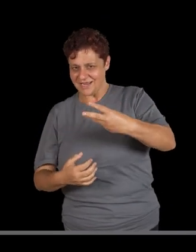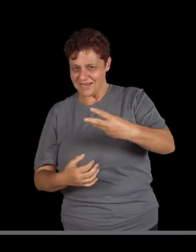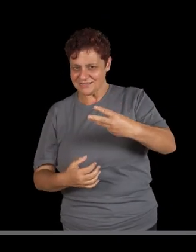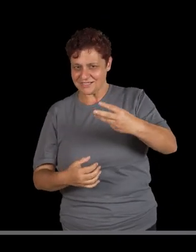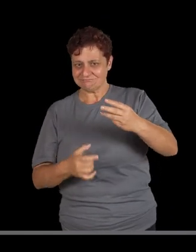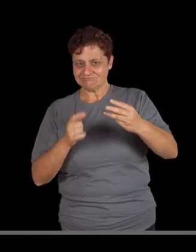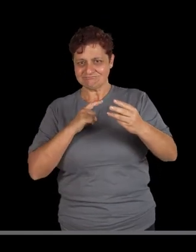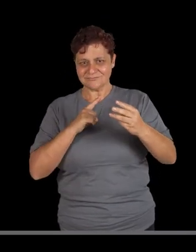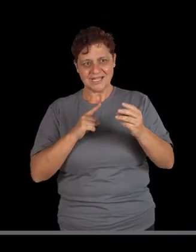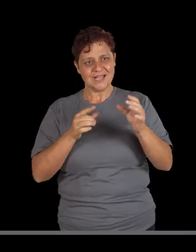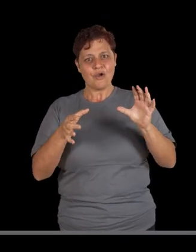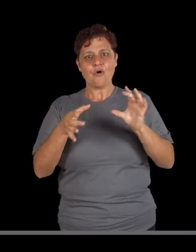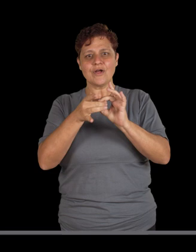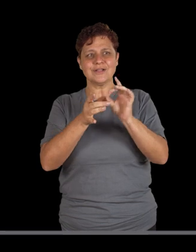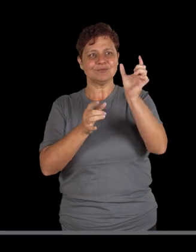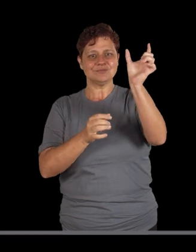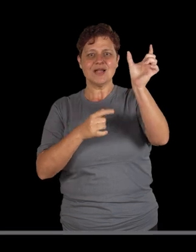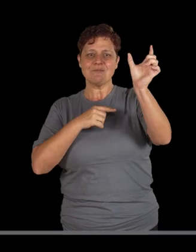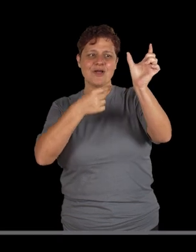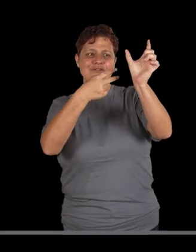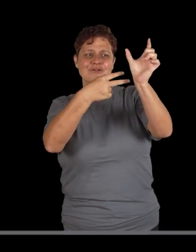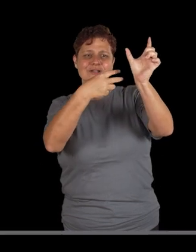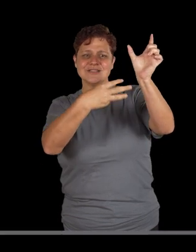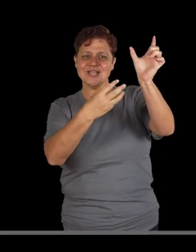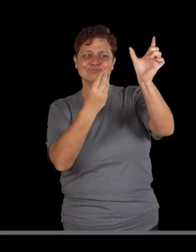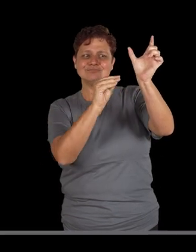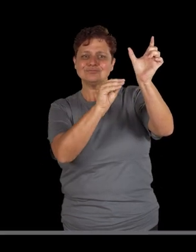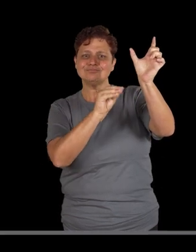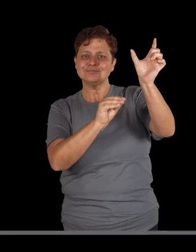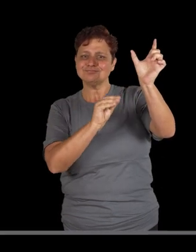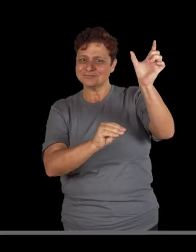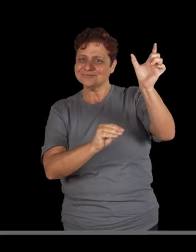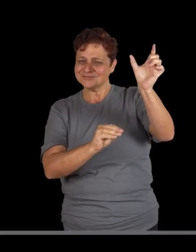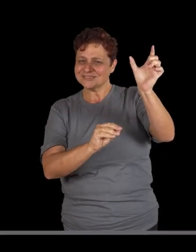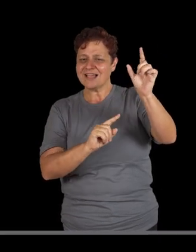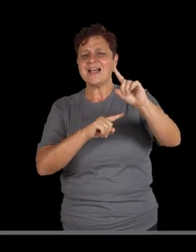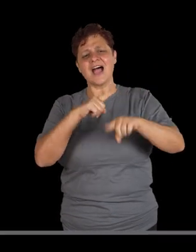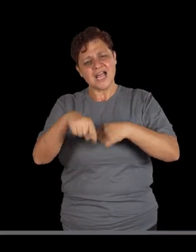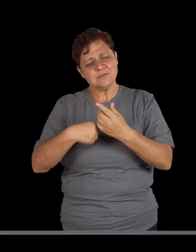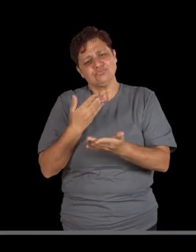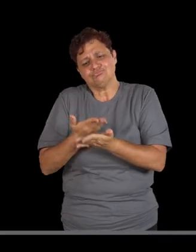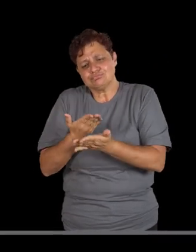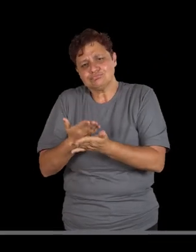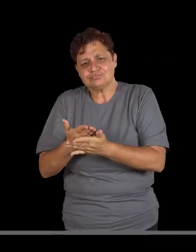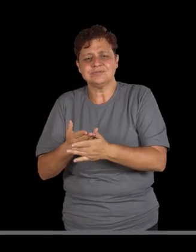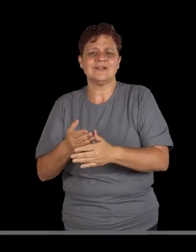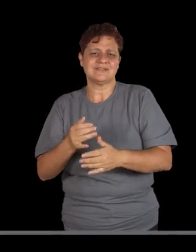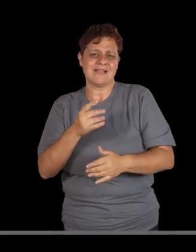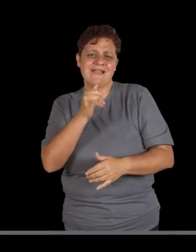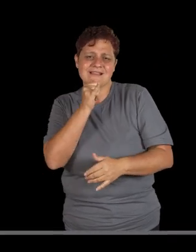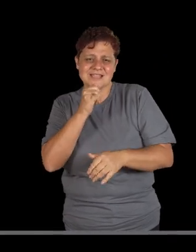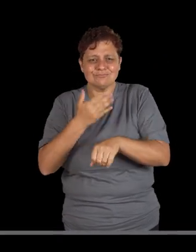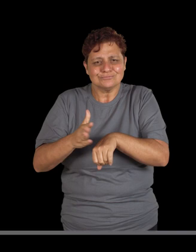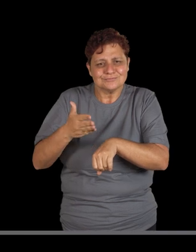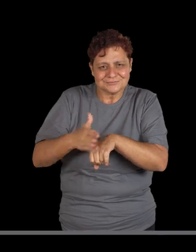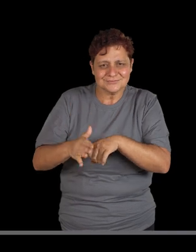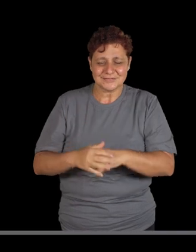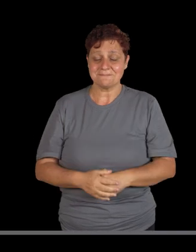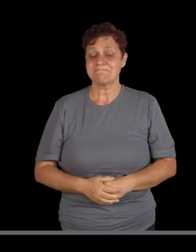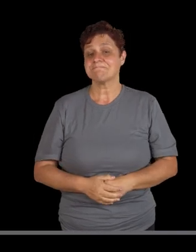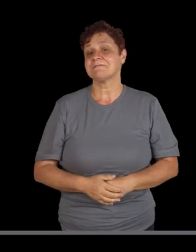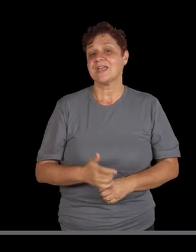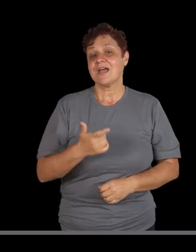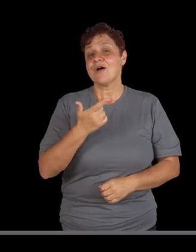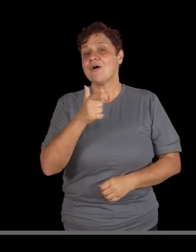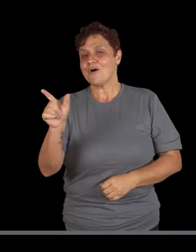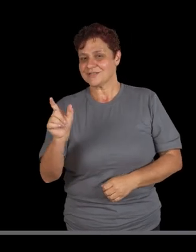coloquem embaixo do as long as e deixem espacinho para depois que acabar esse vídeo você fazer esses exemplos, tá? Muito bem. O